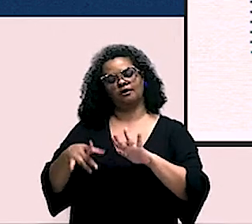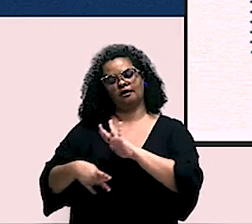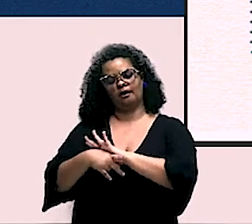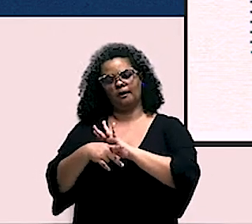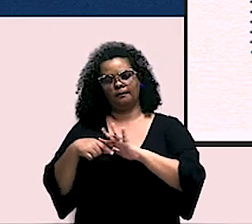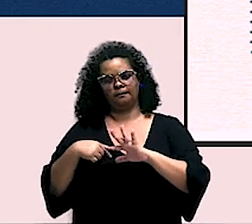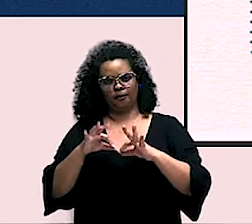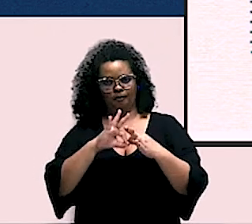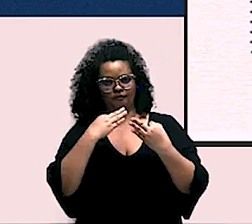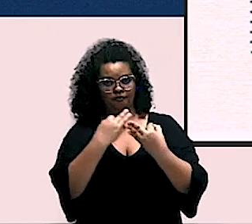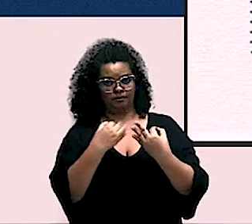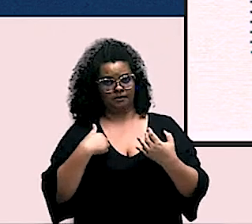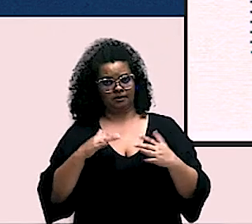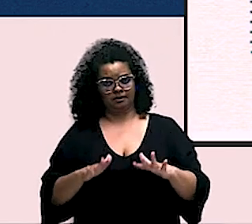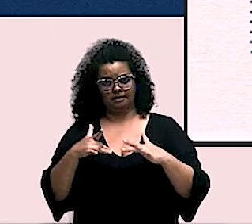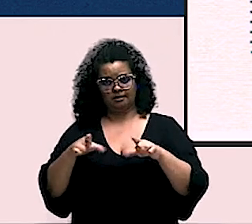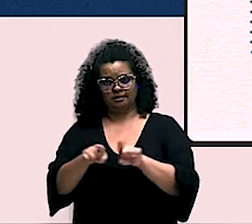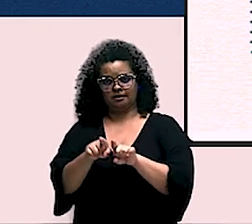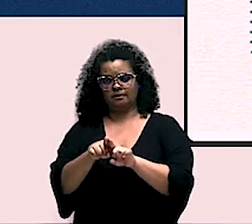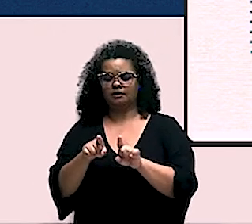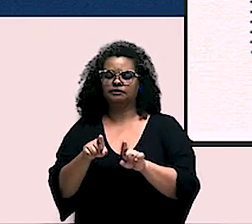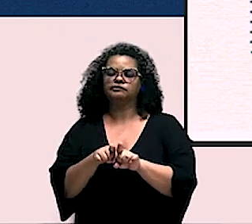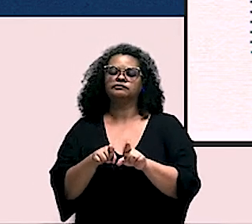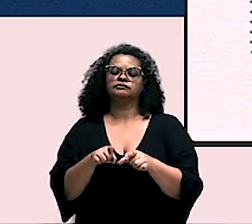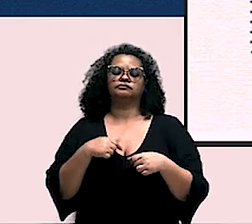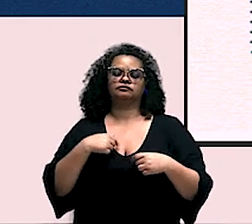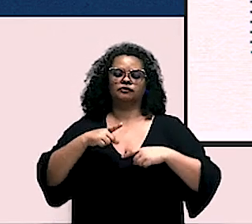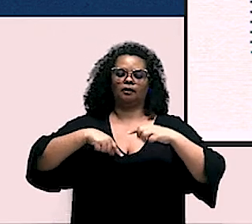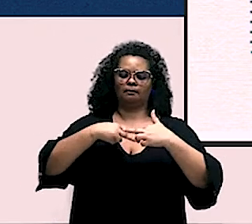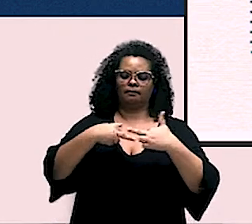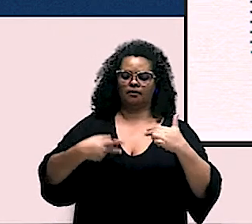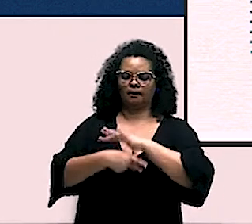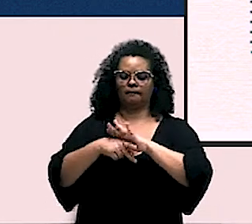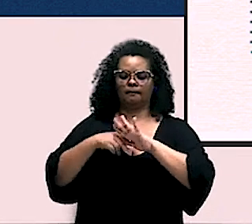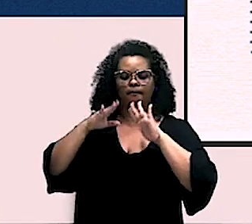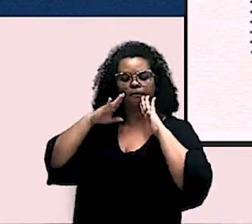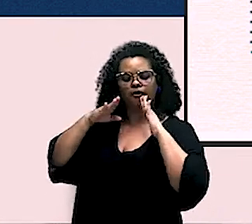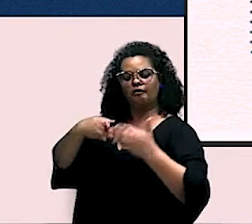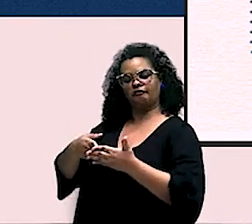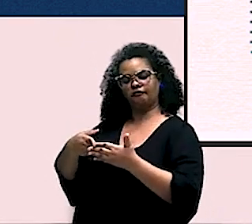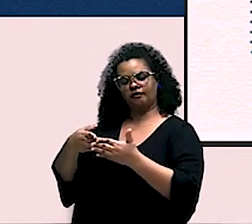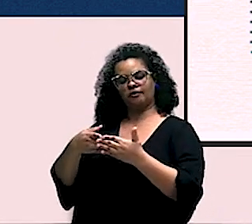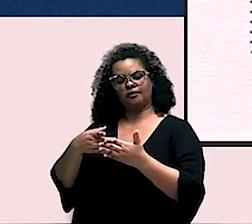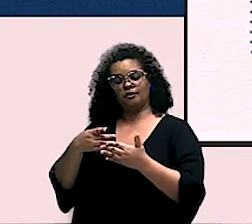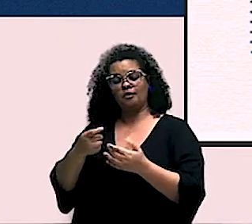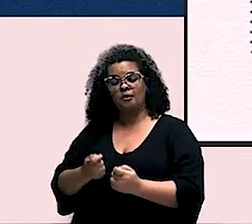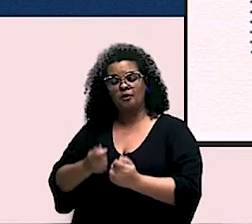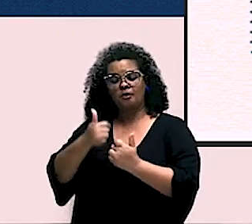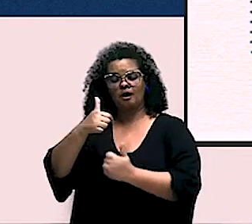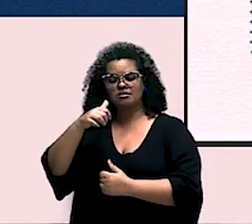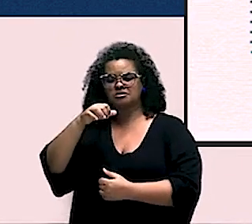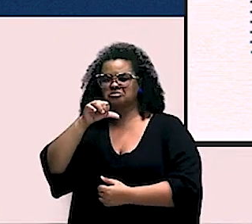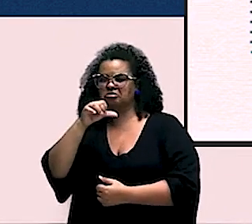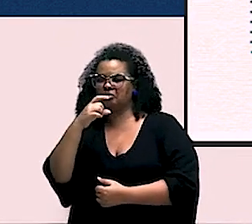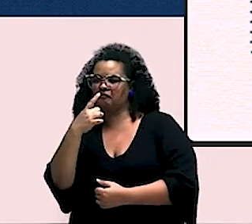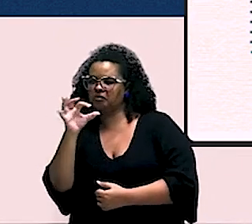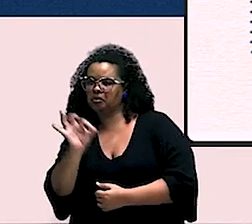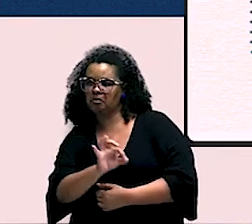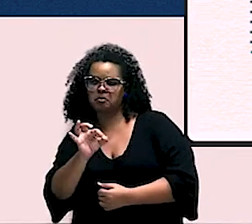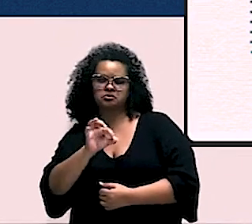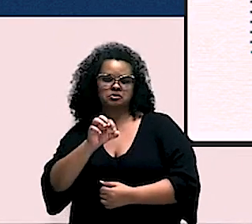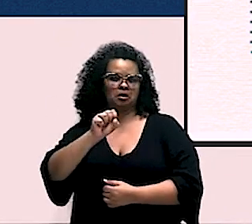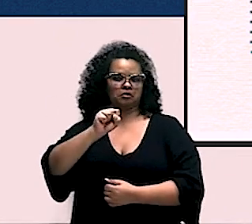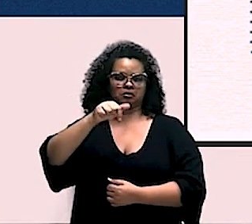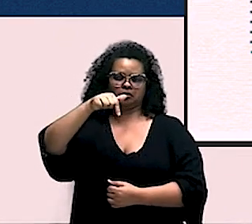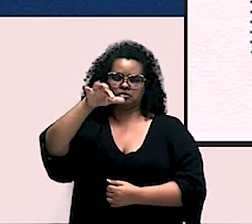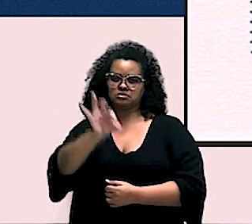com relação aos insumos, né, voltados à atenção materno-infantil, a gente verificou que quase 100%, né, 91%, outros